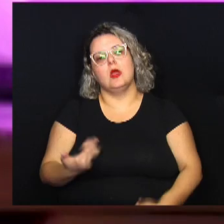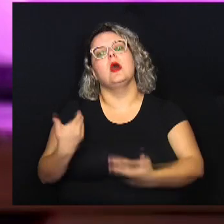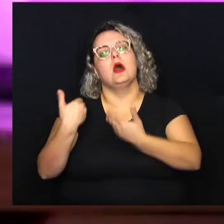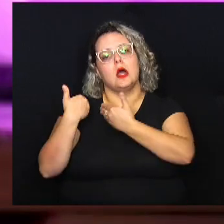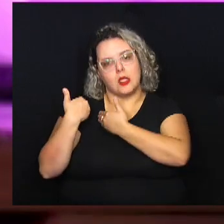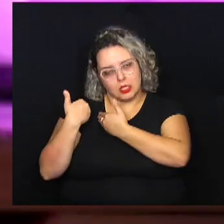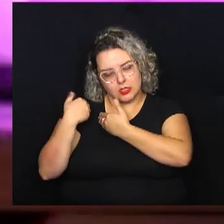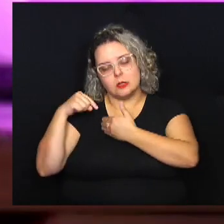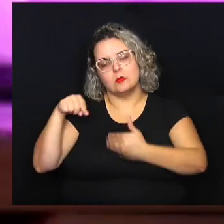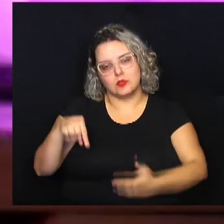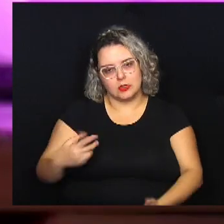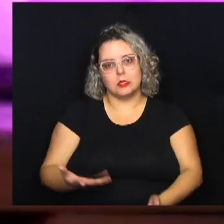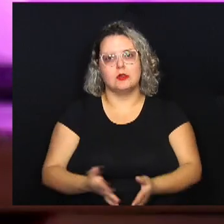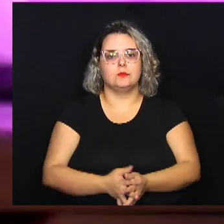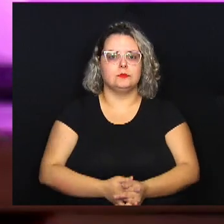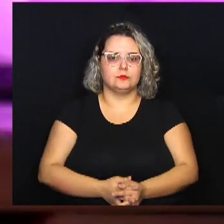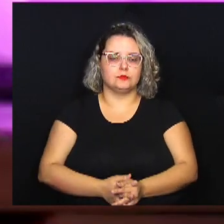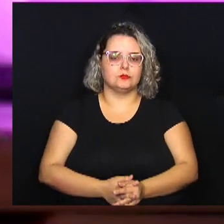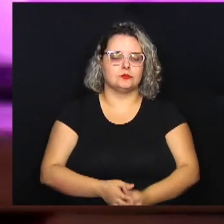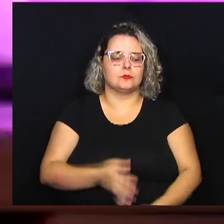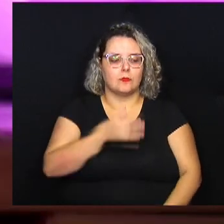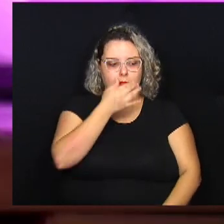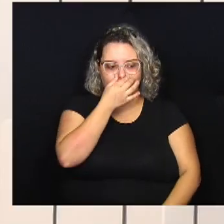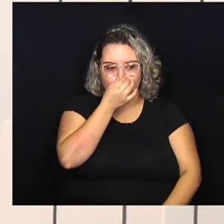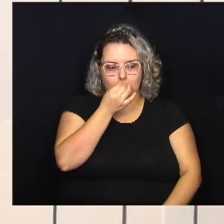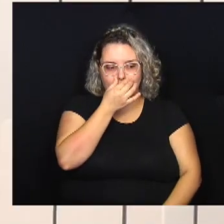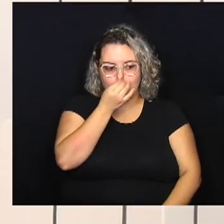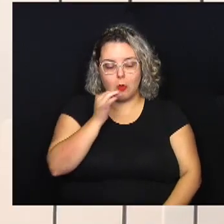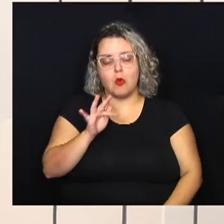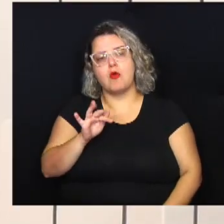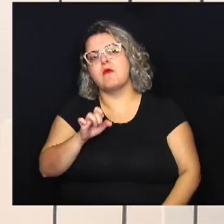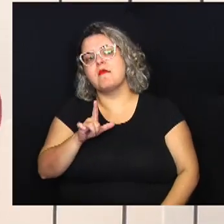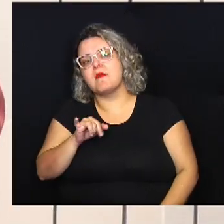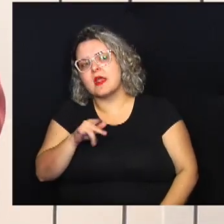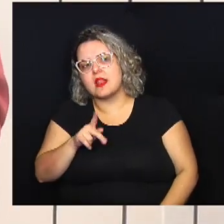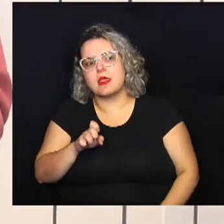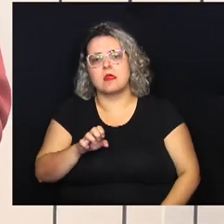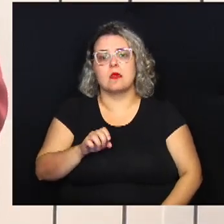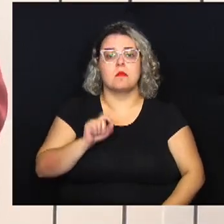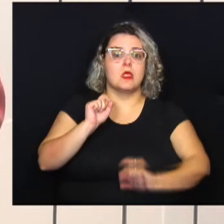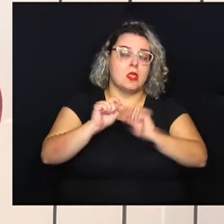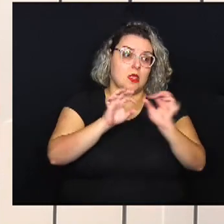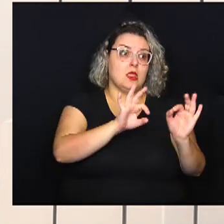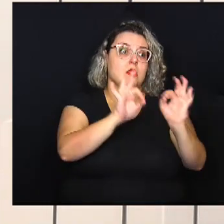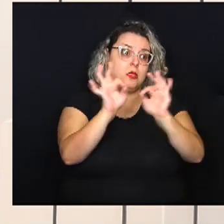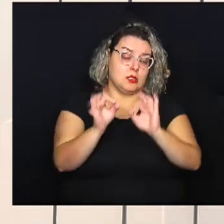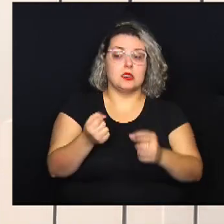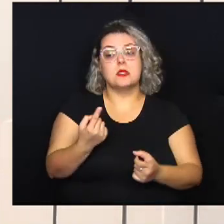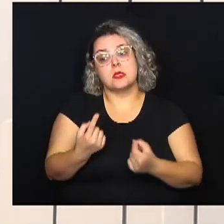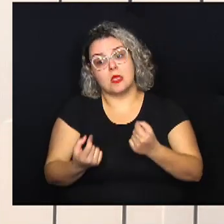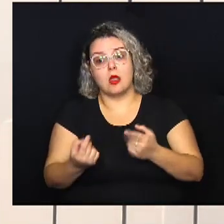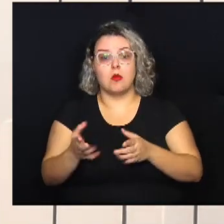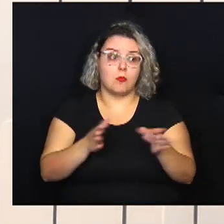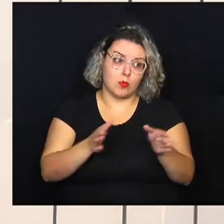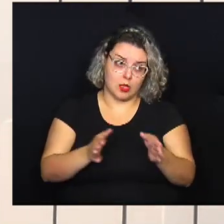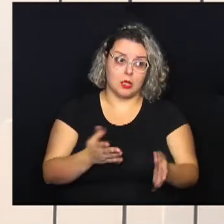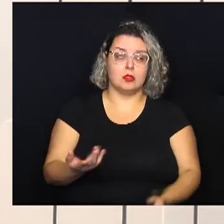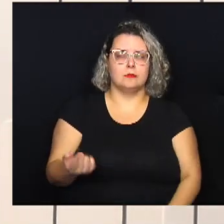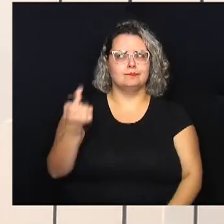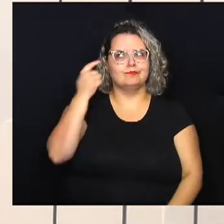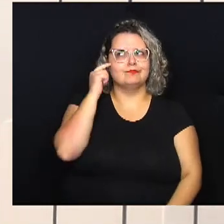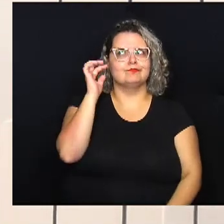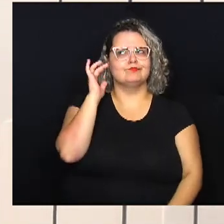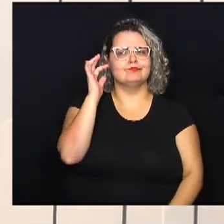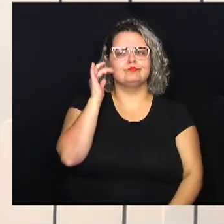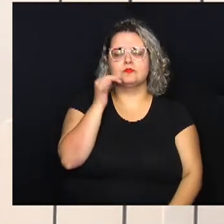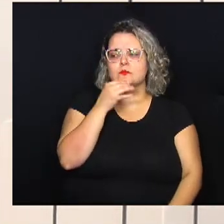responsabilização por isso. Ô Felipe, certamente quem acompanhou esse caso em algum momento deve ter passado pela cabeça,